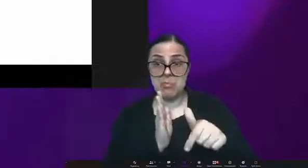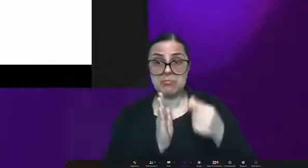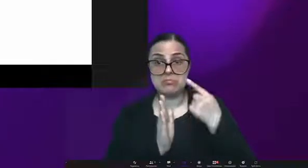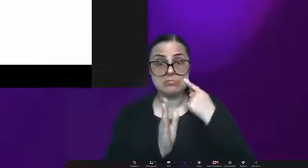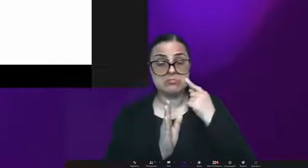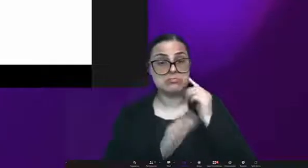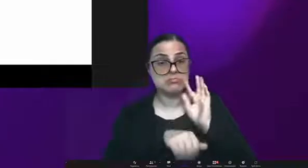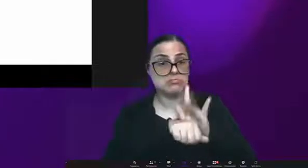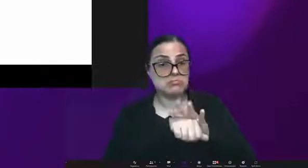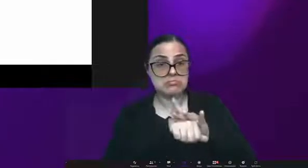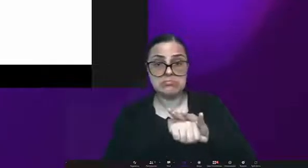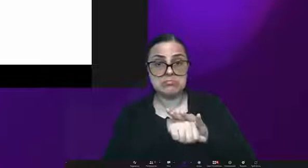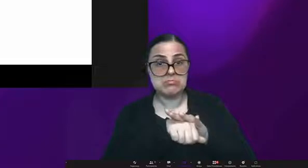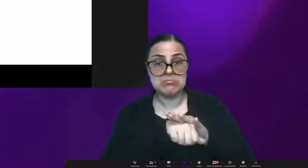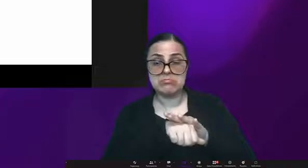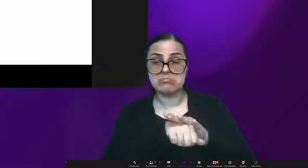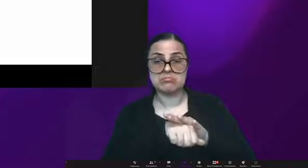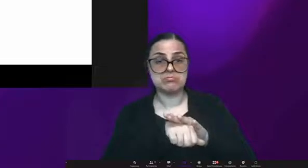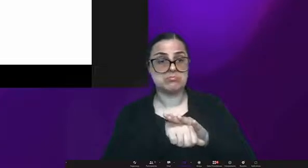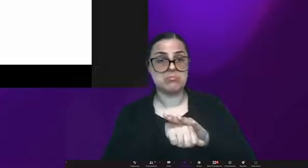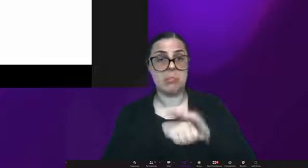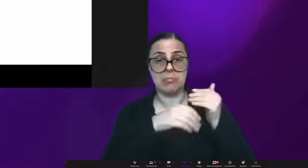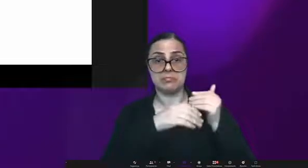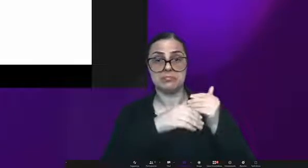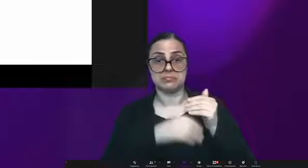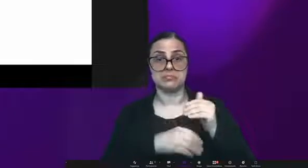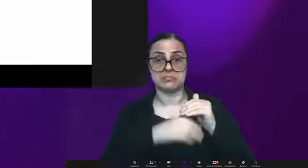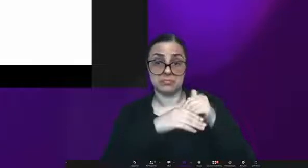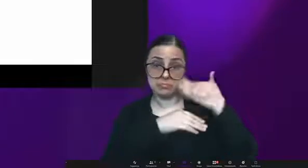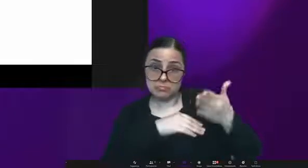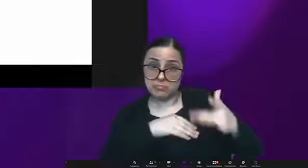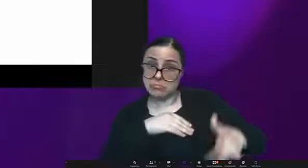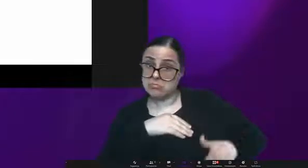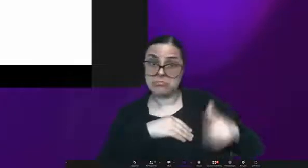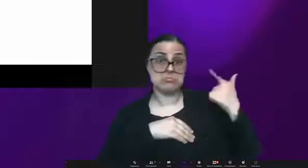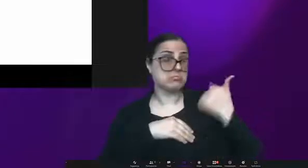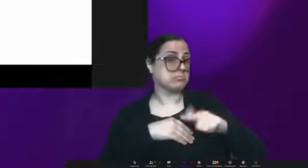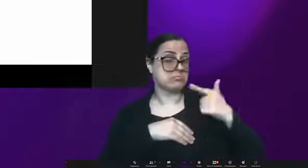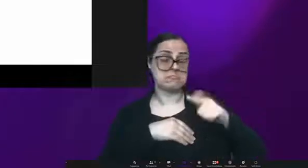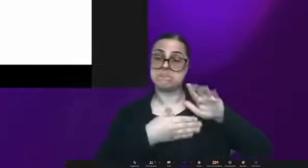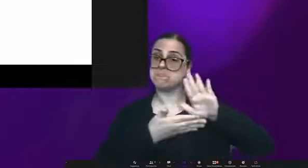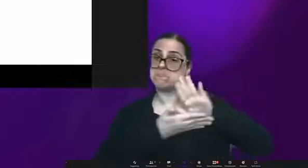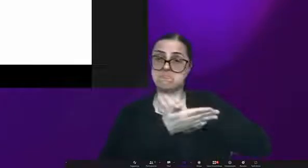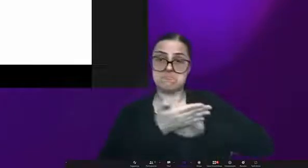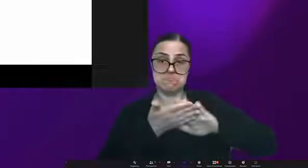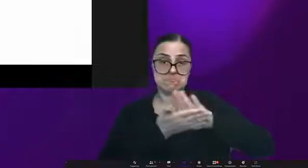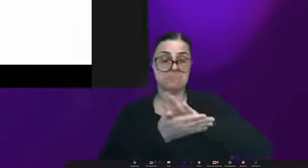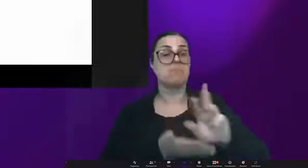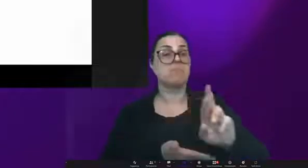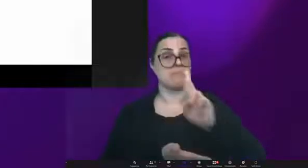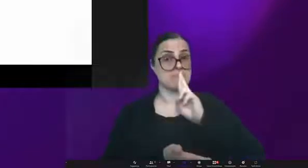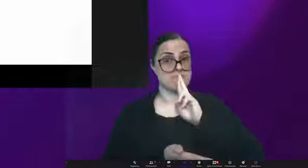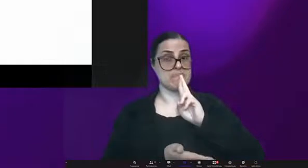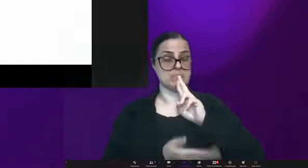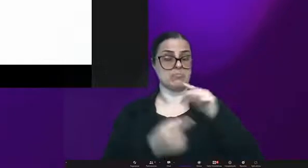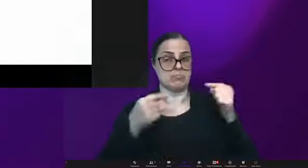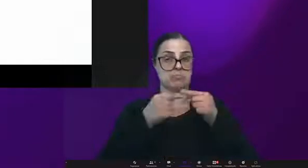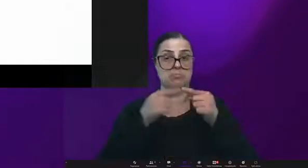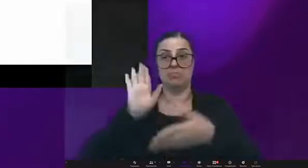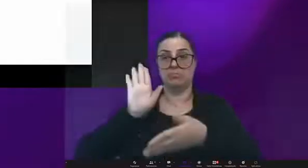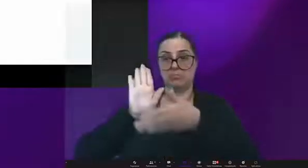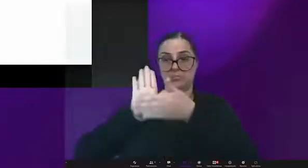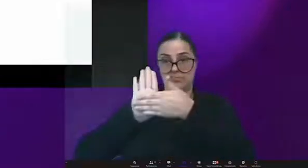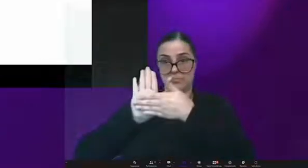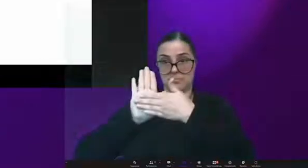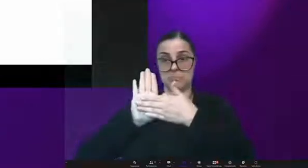doença extrahepática e intraabdominal. E, portanto, foi proposto para transplante, acabou por ser